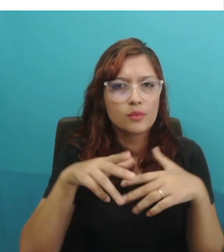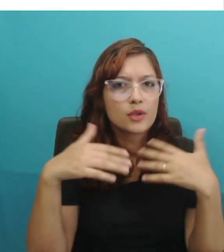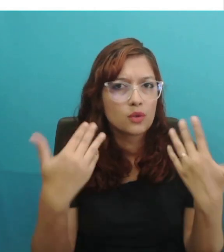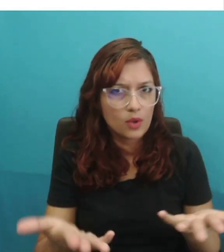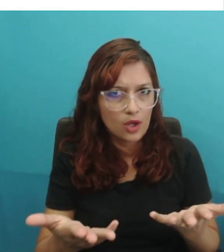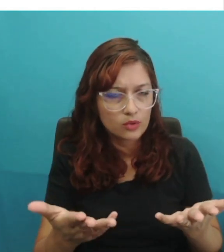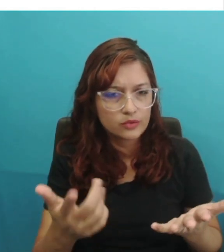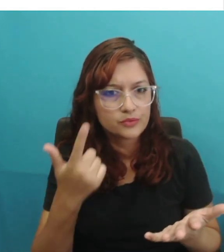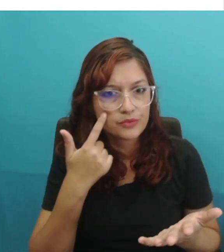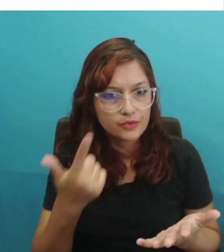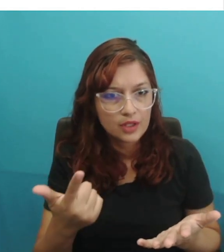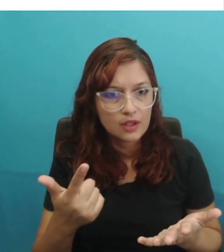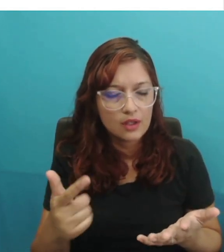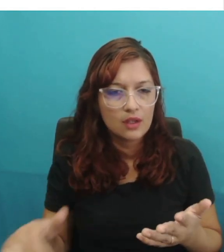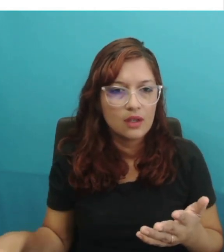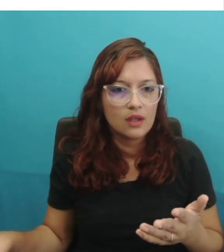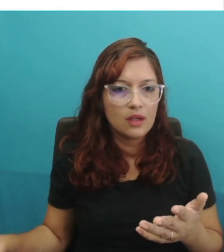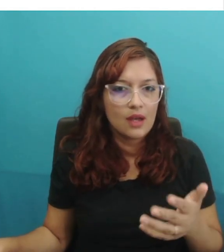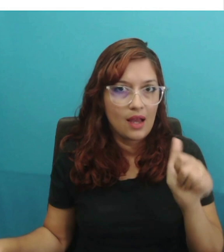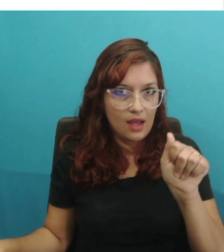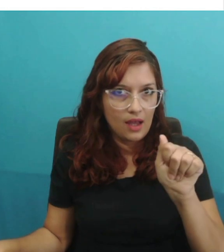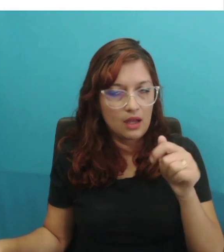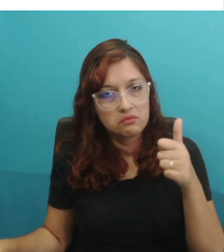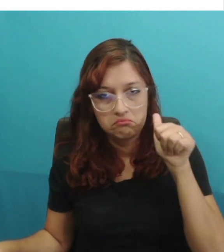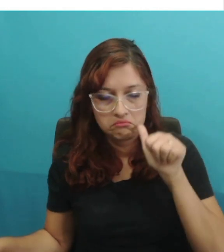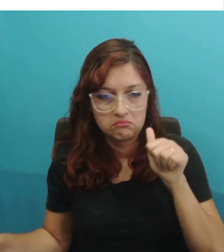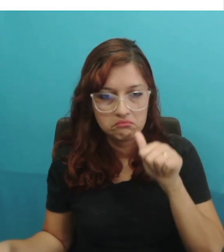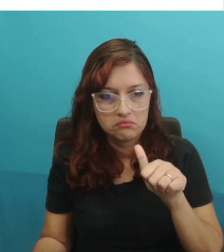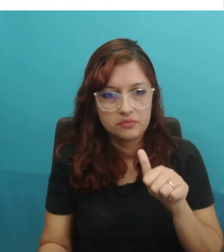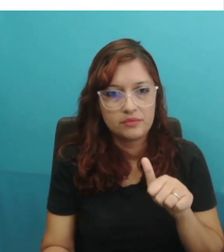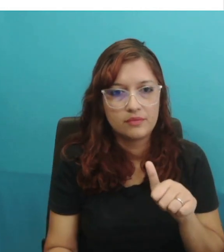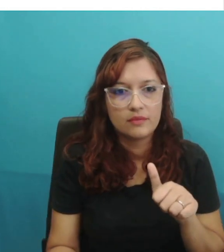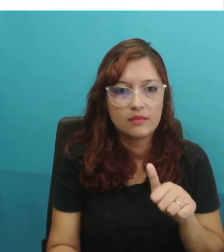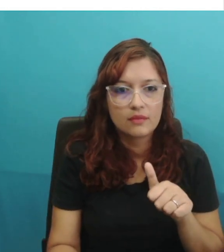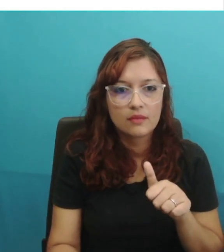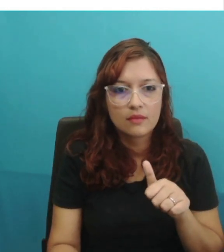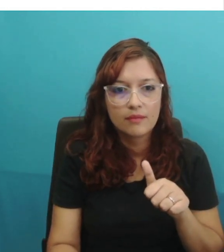Eu posso substituir pelo pronome.